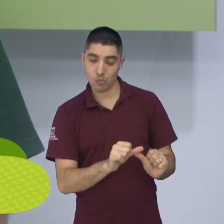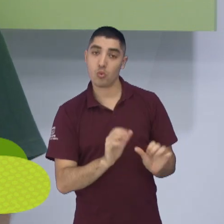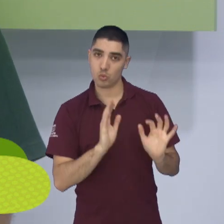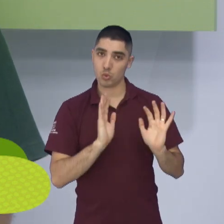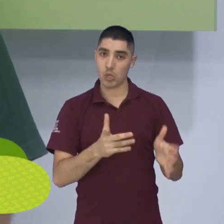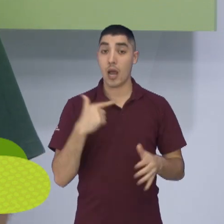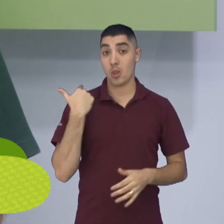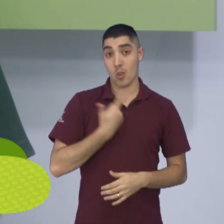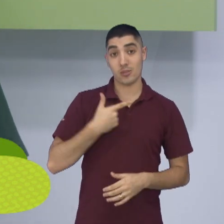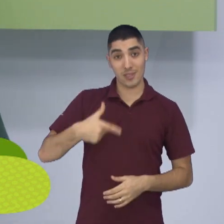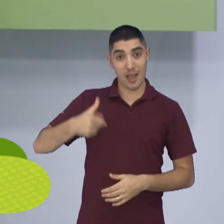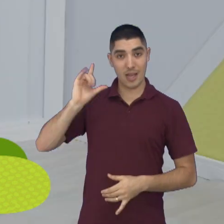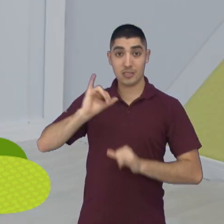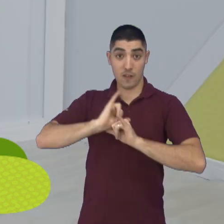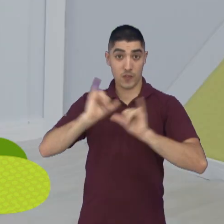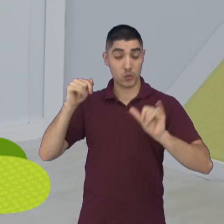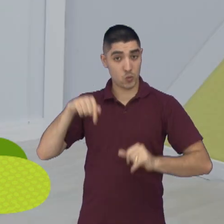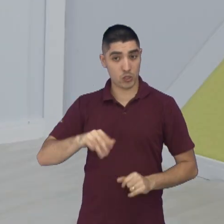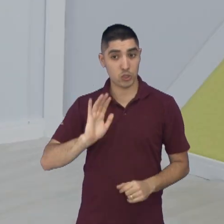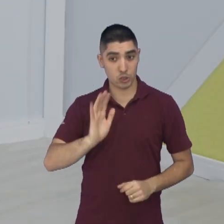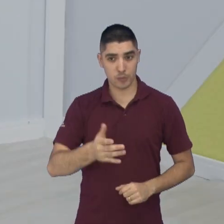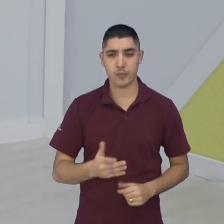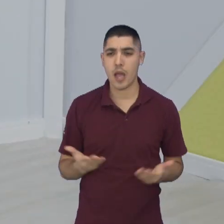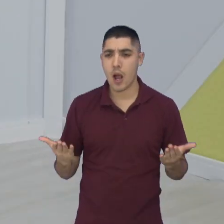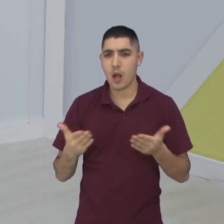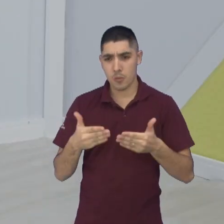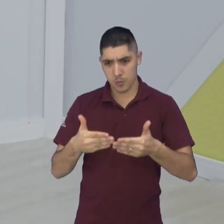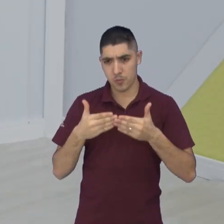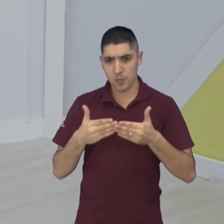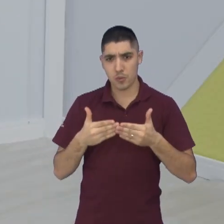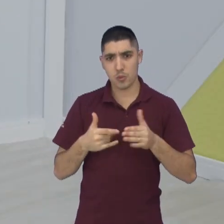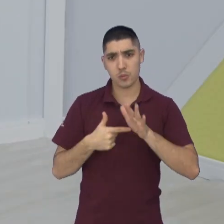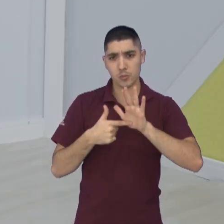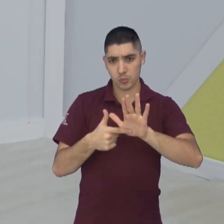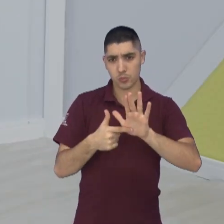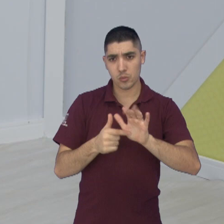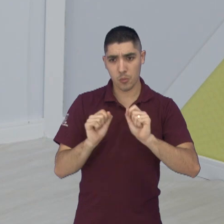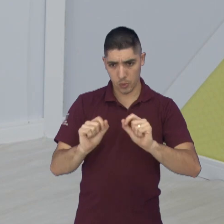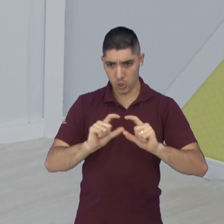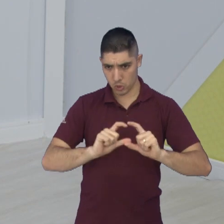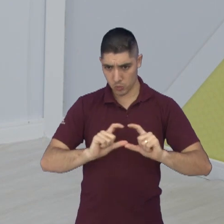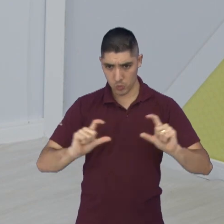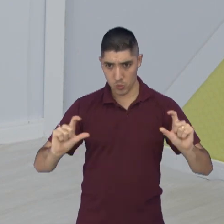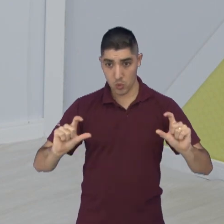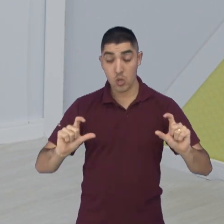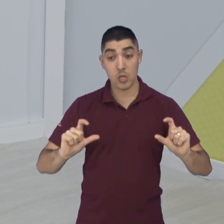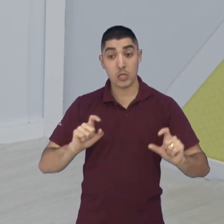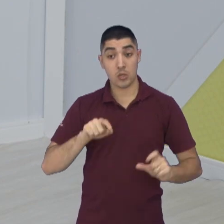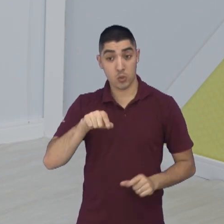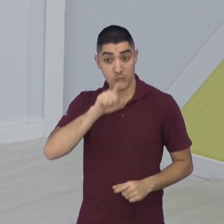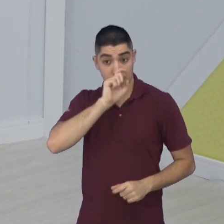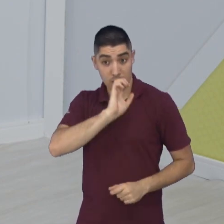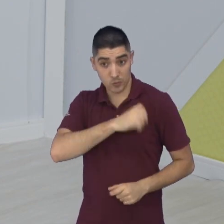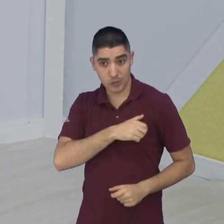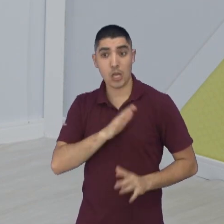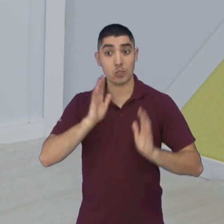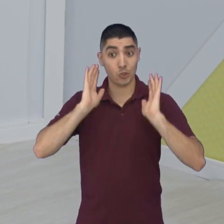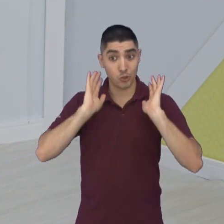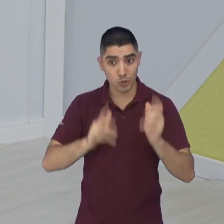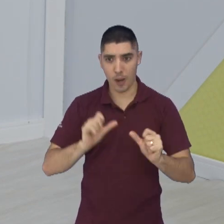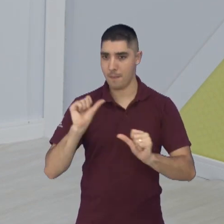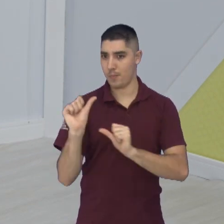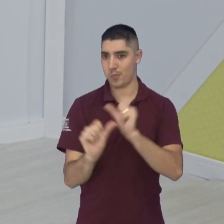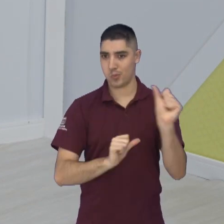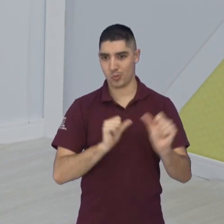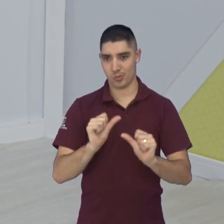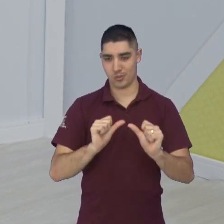também no Hora do Esporte. Vou pedir até para a Beth ali ela mudar o nosso GC ali. Pode colocar, o São José tem mudanças para o jogo. Mateus, meu